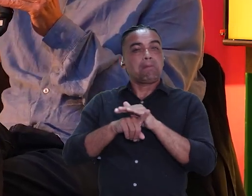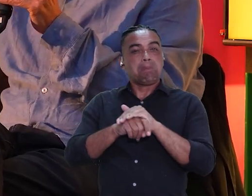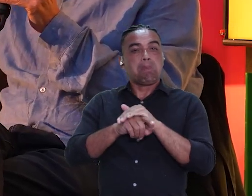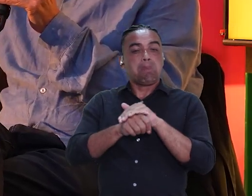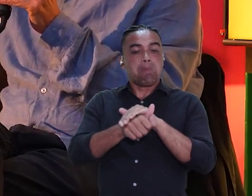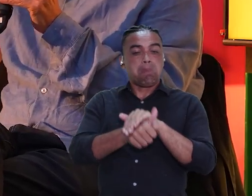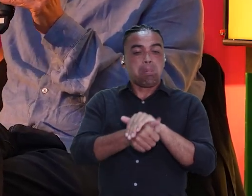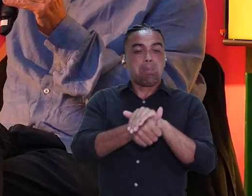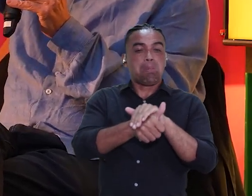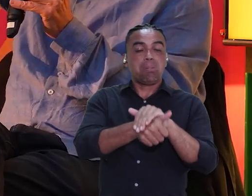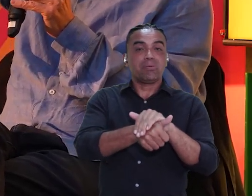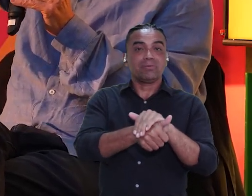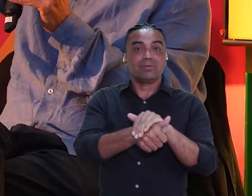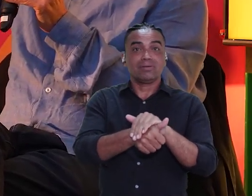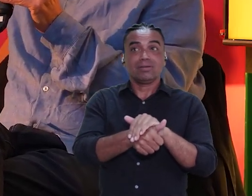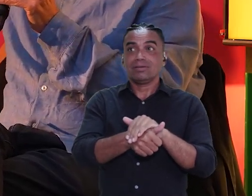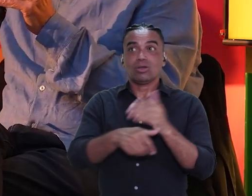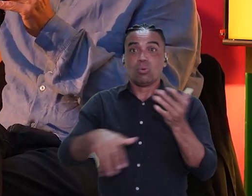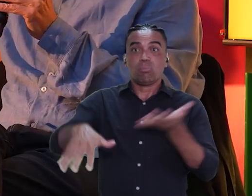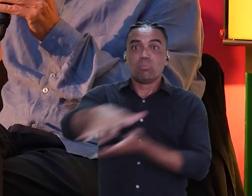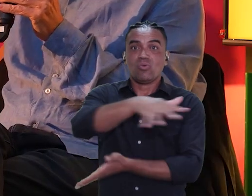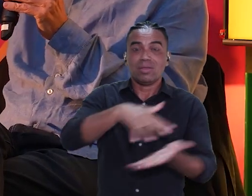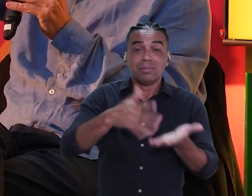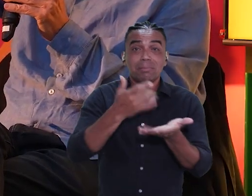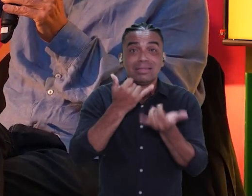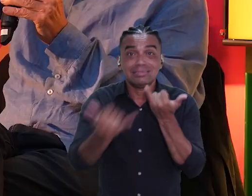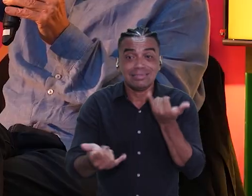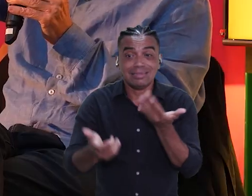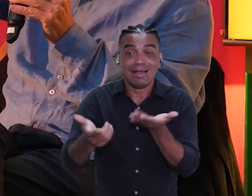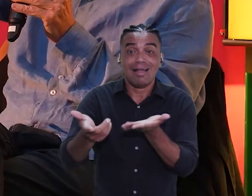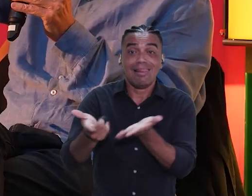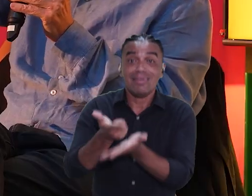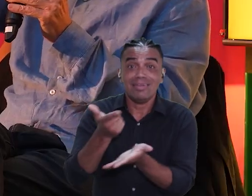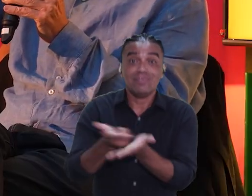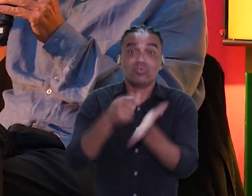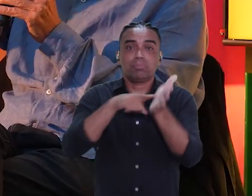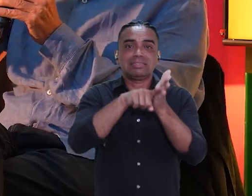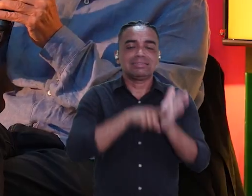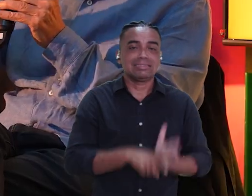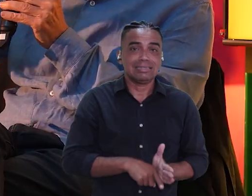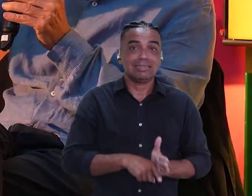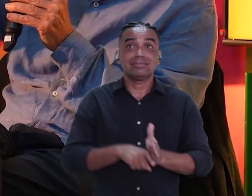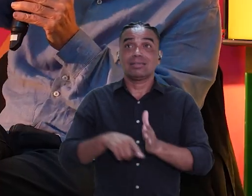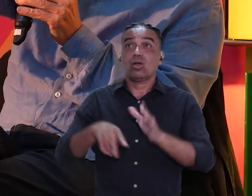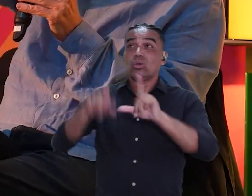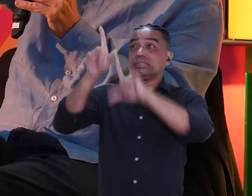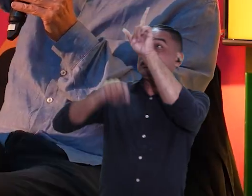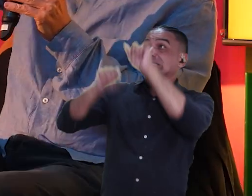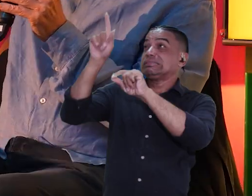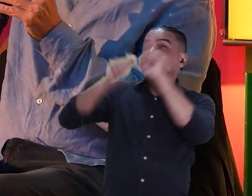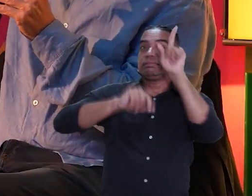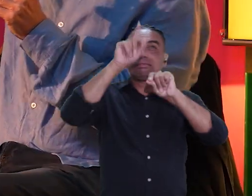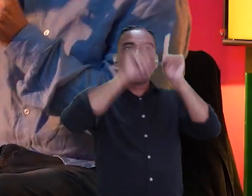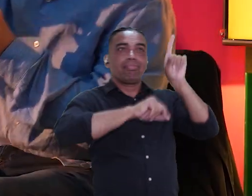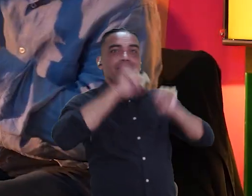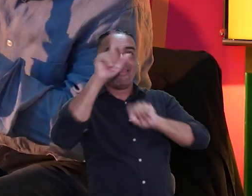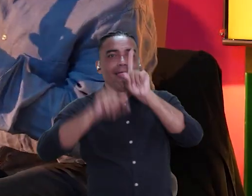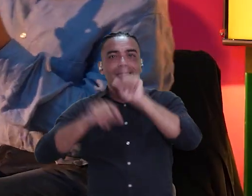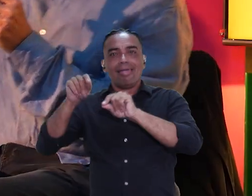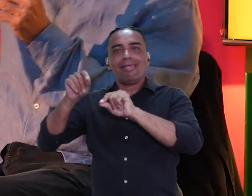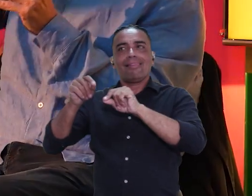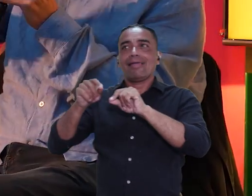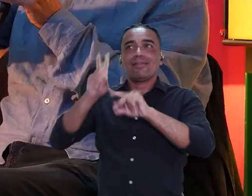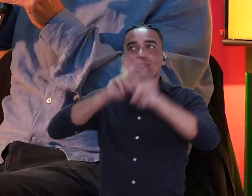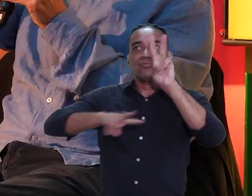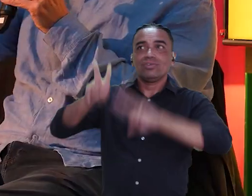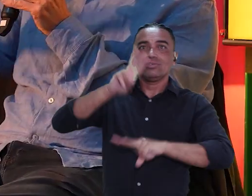lia, então os movimentos estelares eram vistos como uma grande